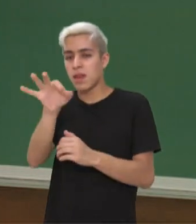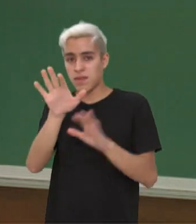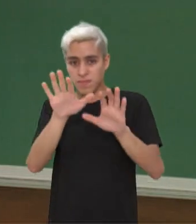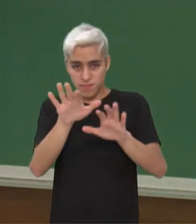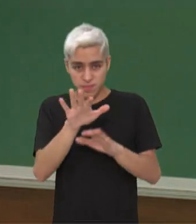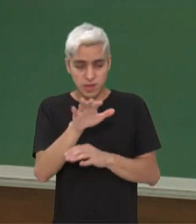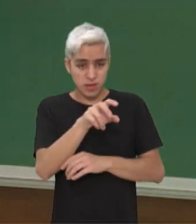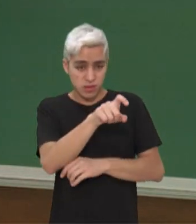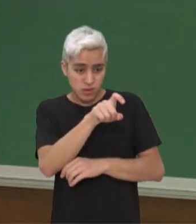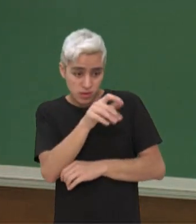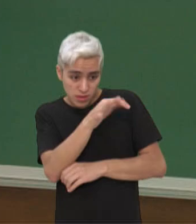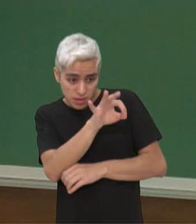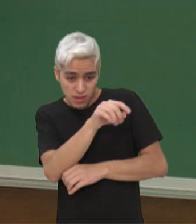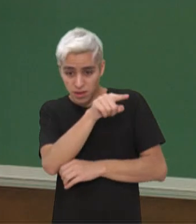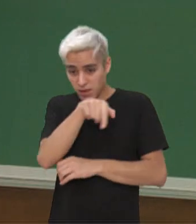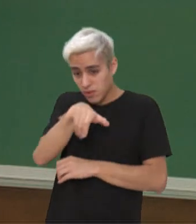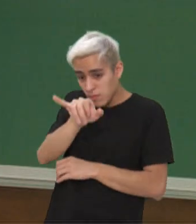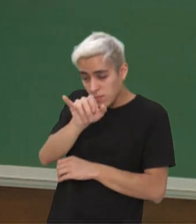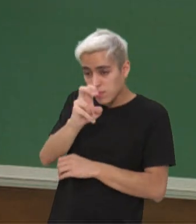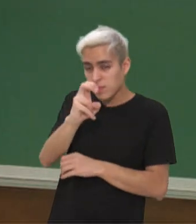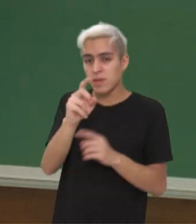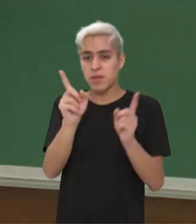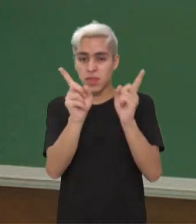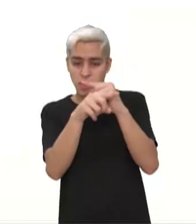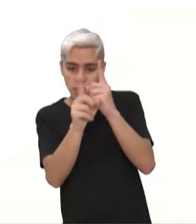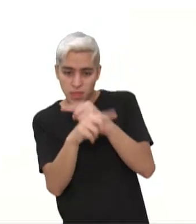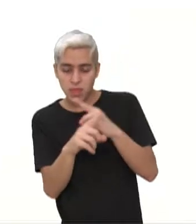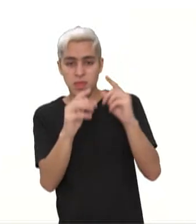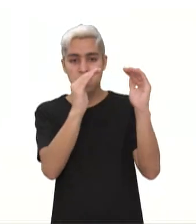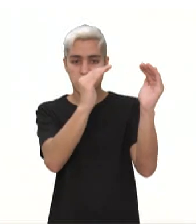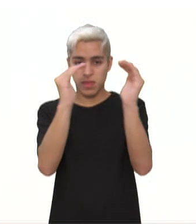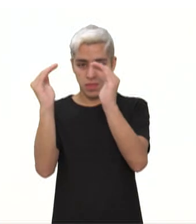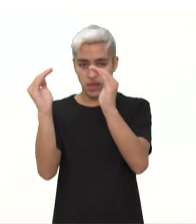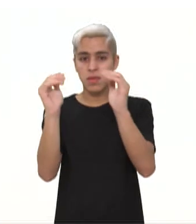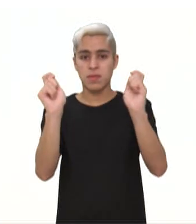Substitui o x por 10, o y dá 5. Por isso, os dois conjuntos de solução.